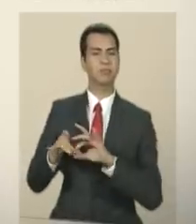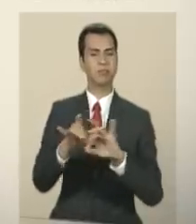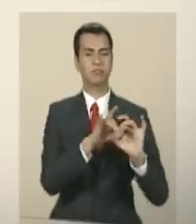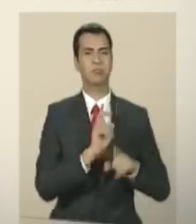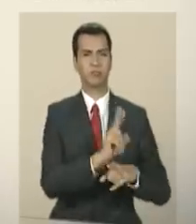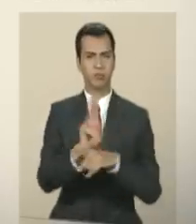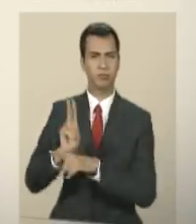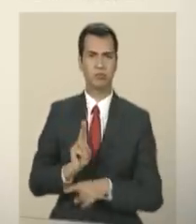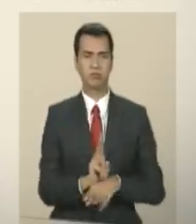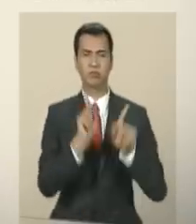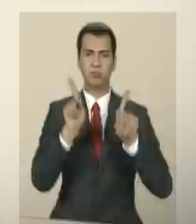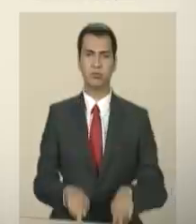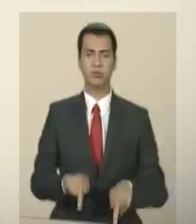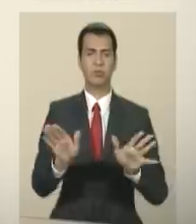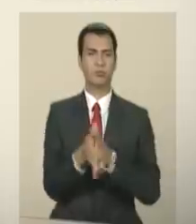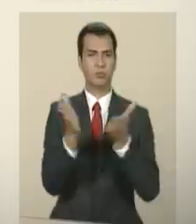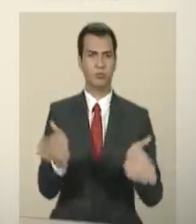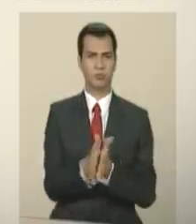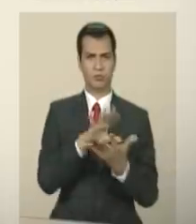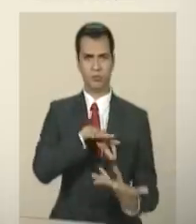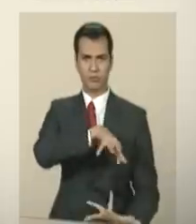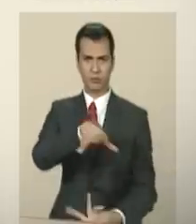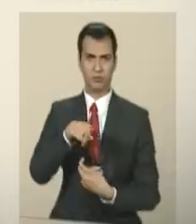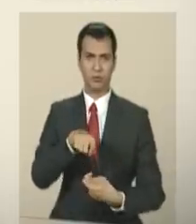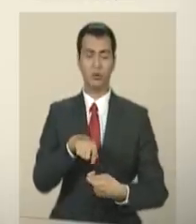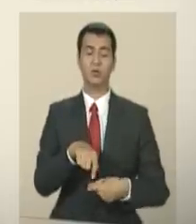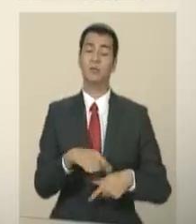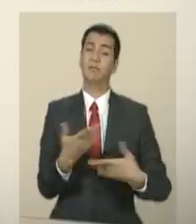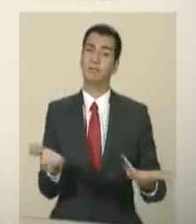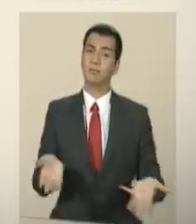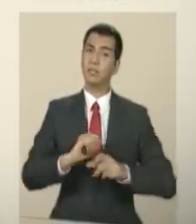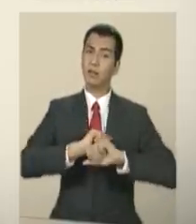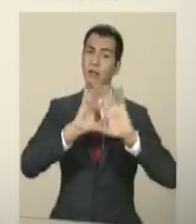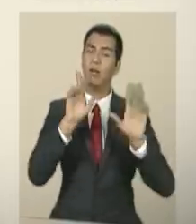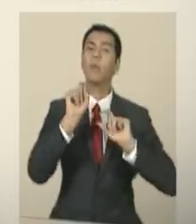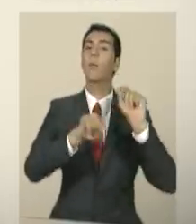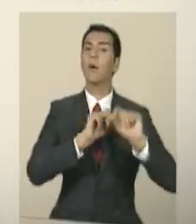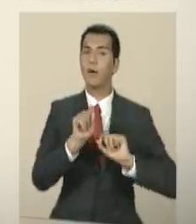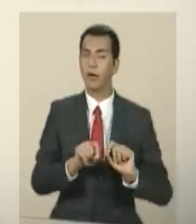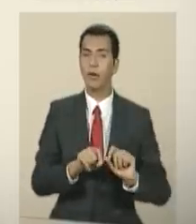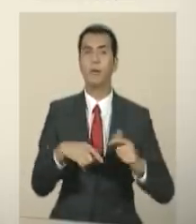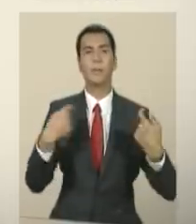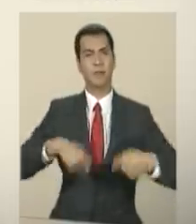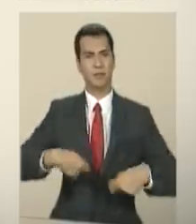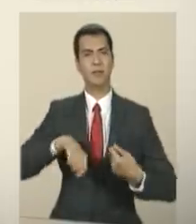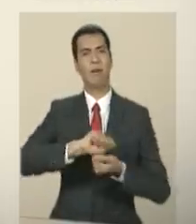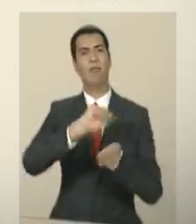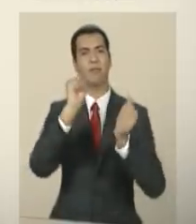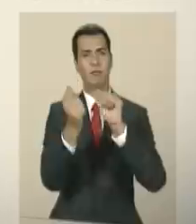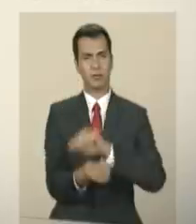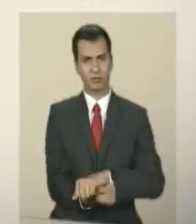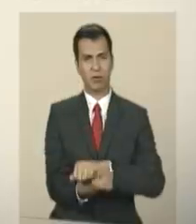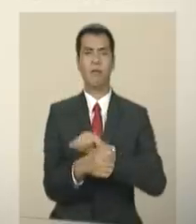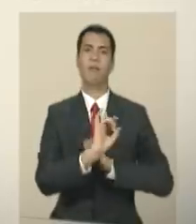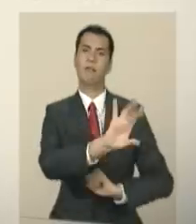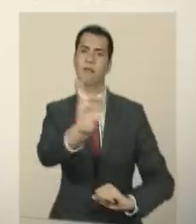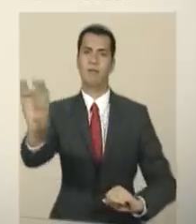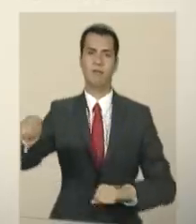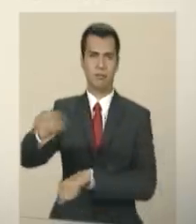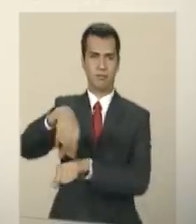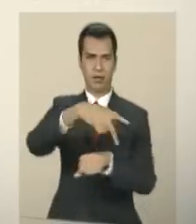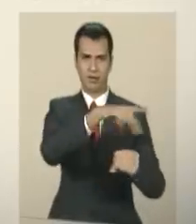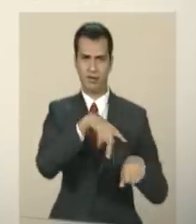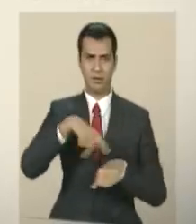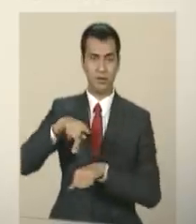extremamente pobres do mundo é claro Luciano que ess Ina tem que ser adaptada à realidade de cada país